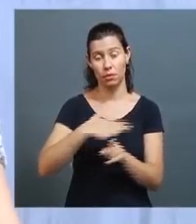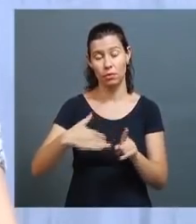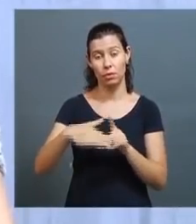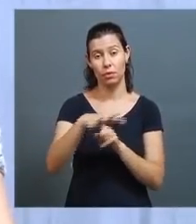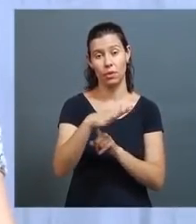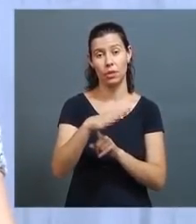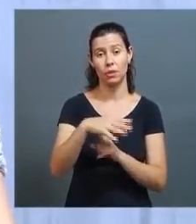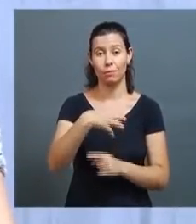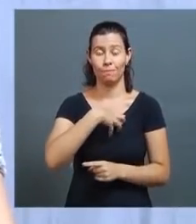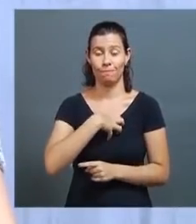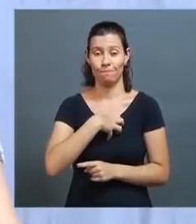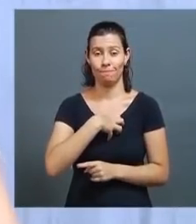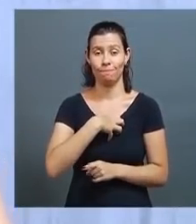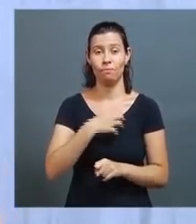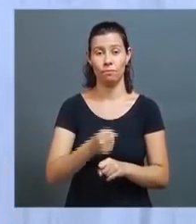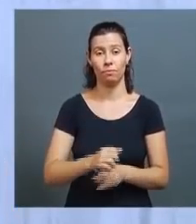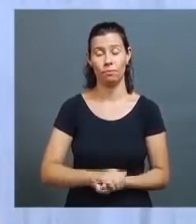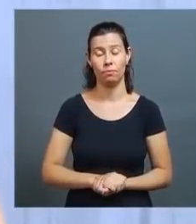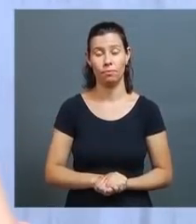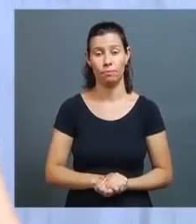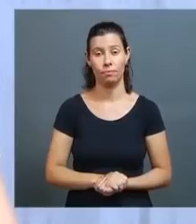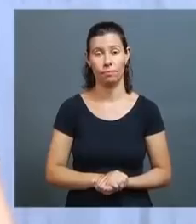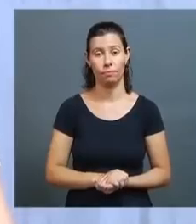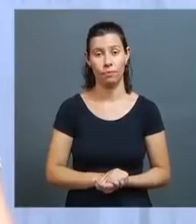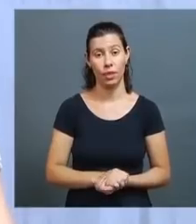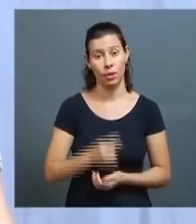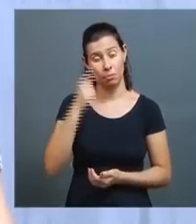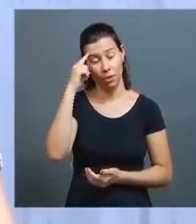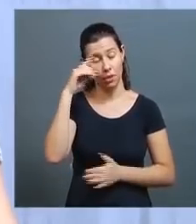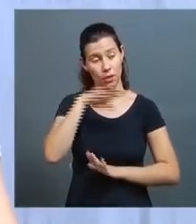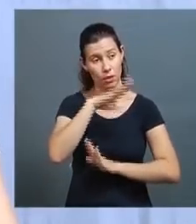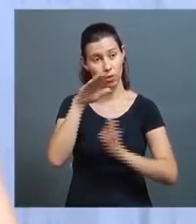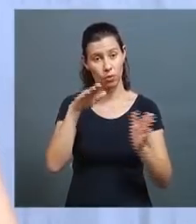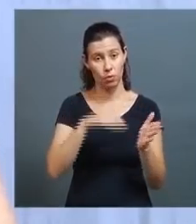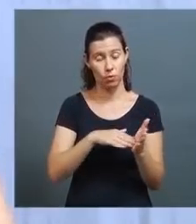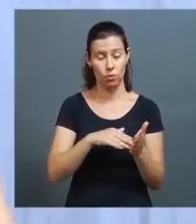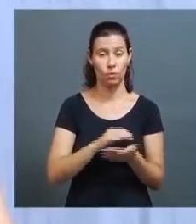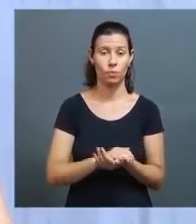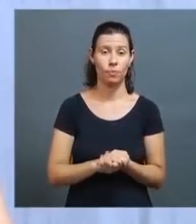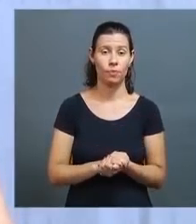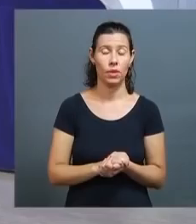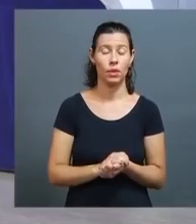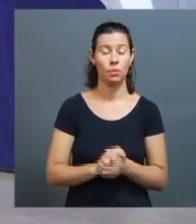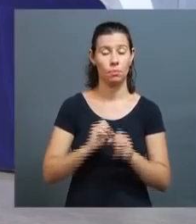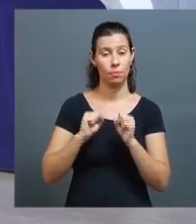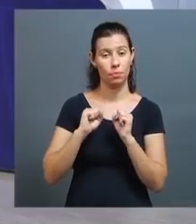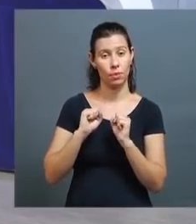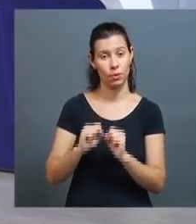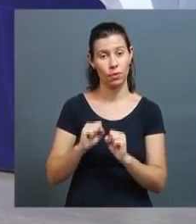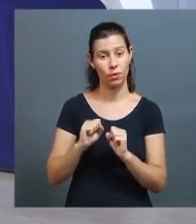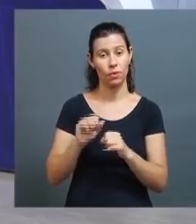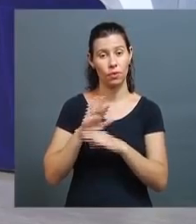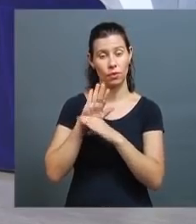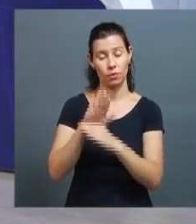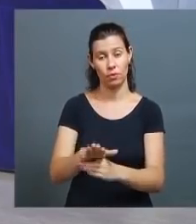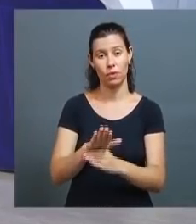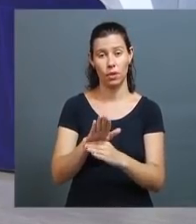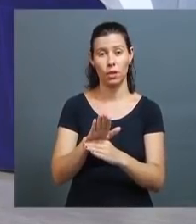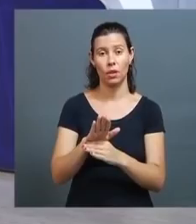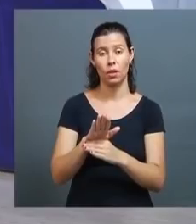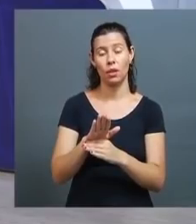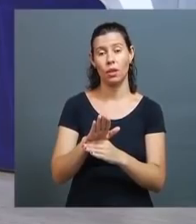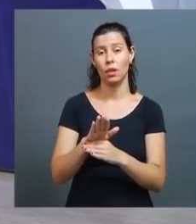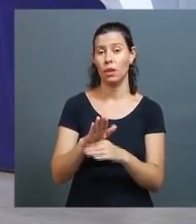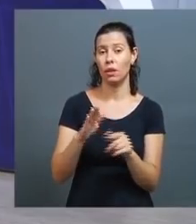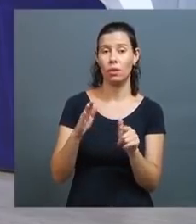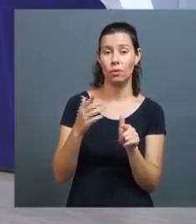e emocional, se a gente for pensar como um todo. Então, são questões que podem ser auxiliadas, resolvidas,